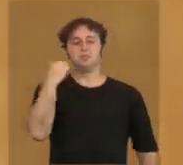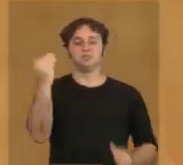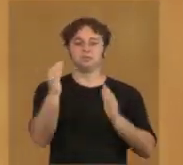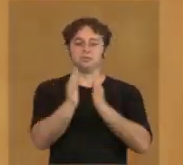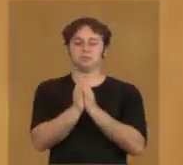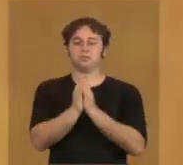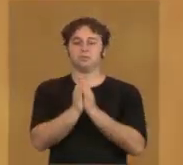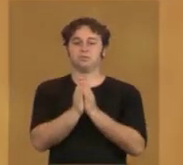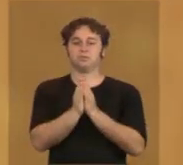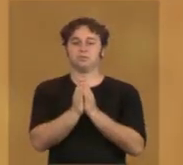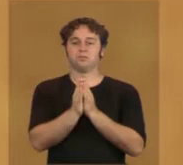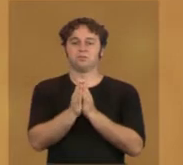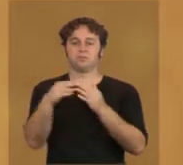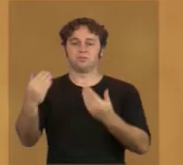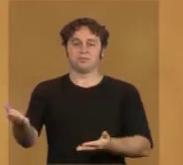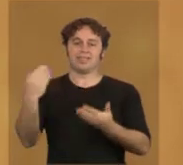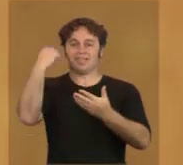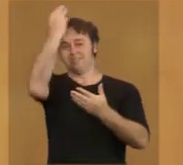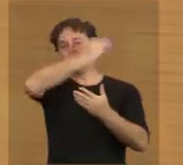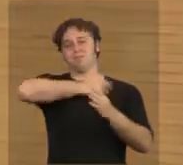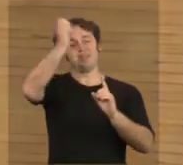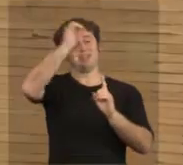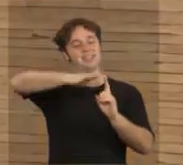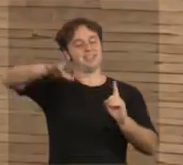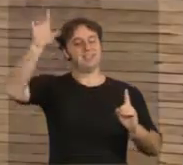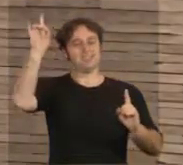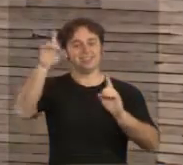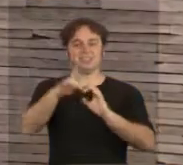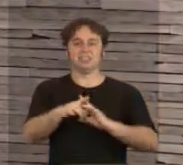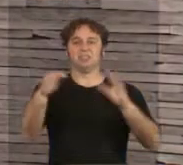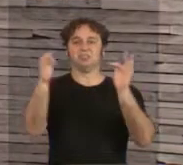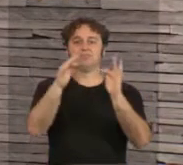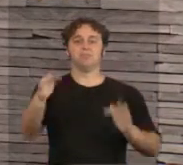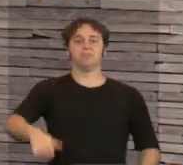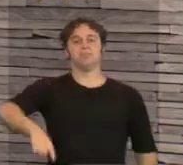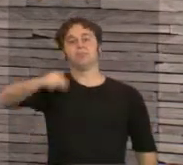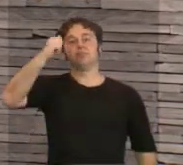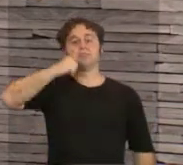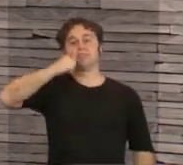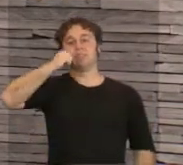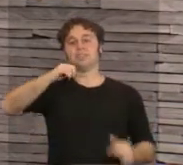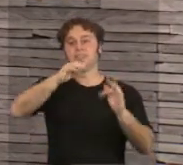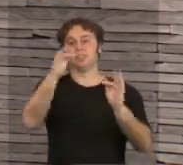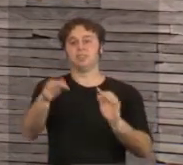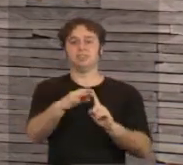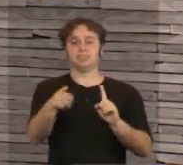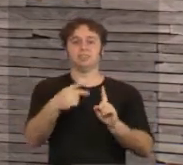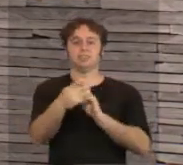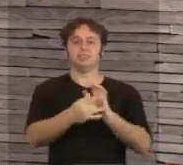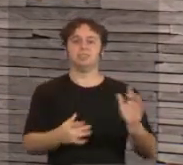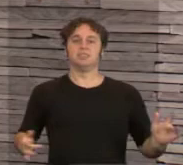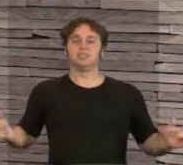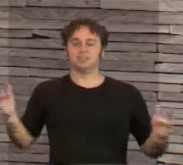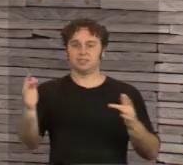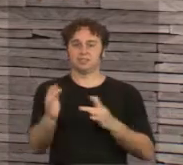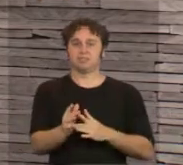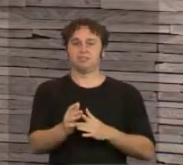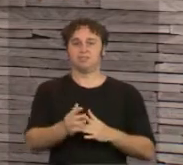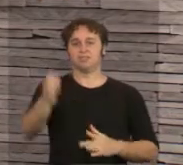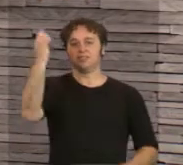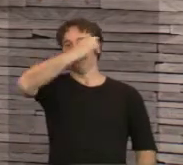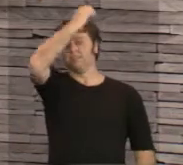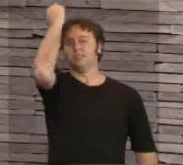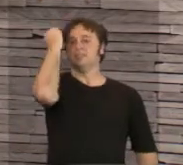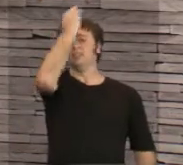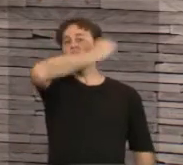agora e na hora de nossa morte. Amém. Ave Maria, cheia de graça, o Senhor é convosco. Bendita sois vós entre as mulheres, e bendito é